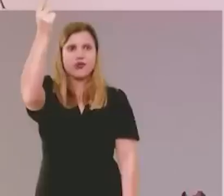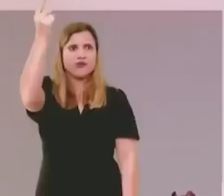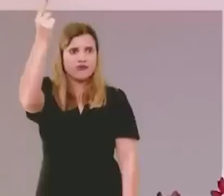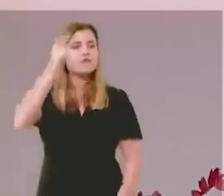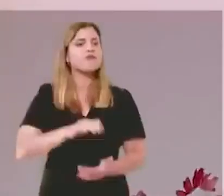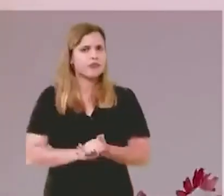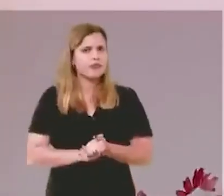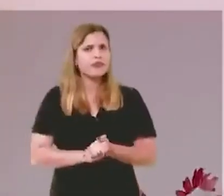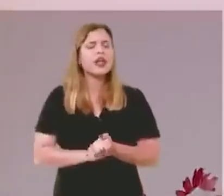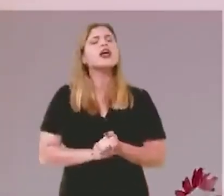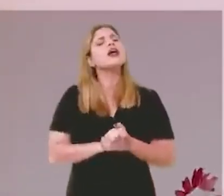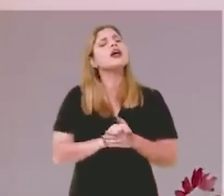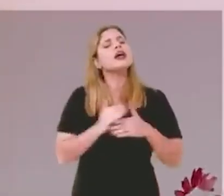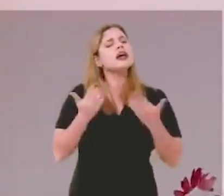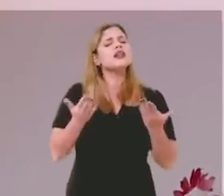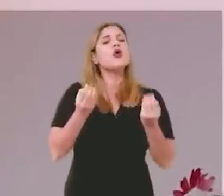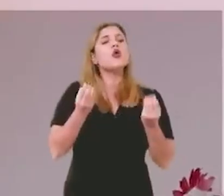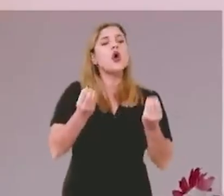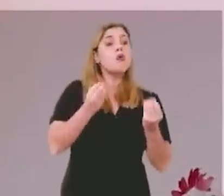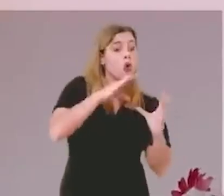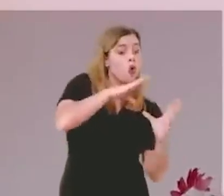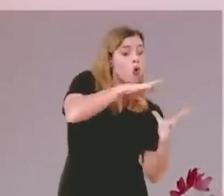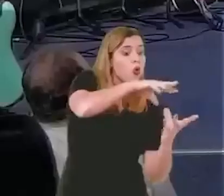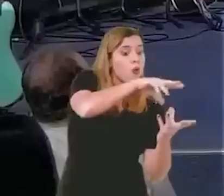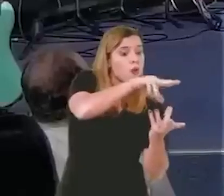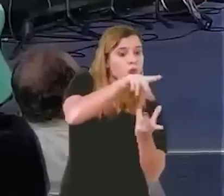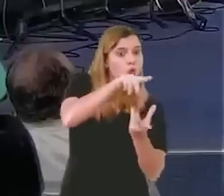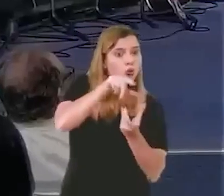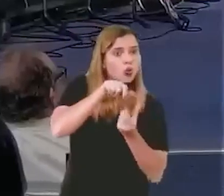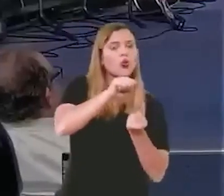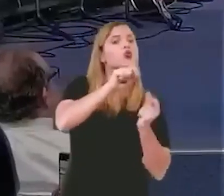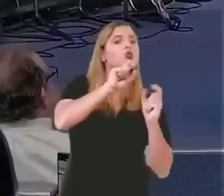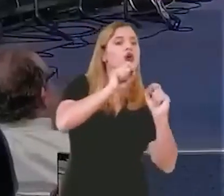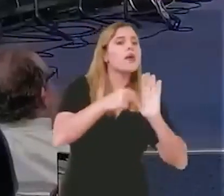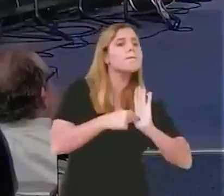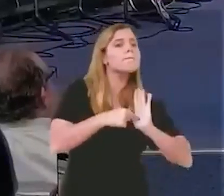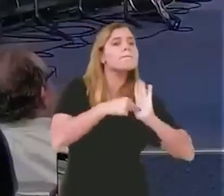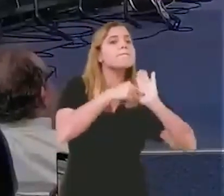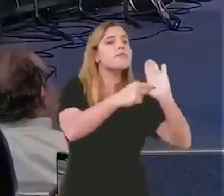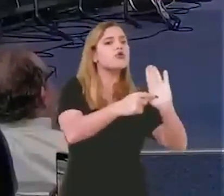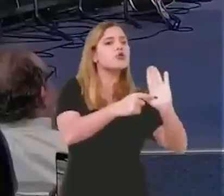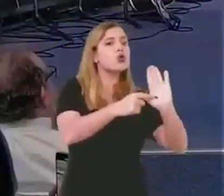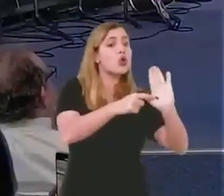espontaneamente, que o mundo passou a existir de modo próprio.